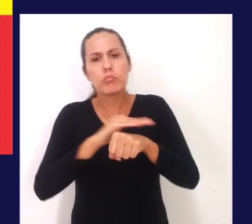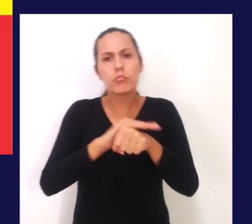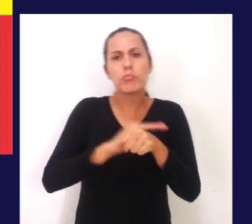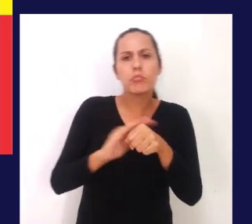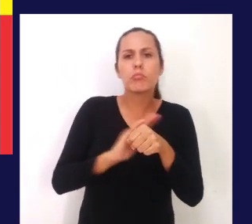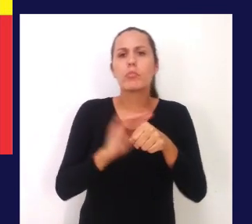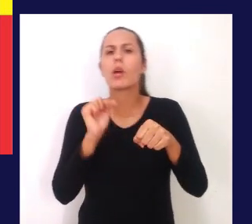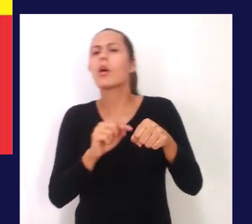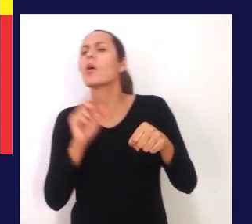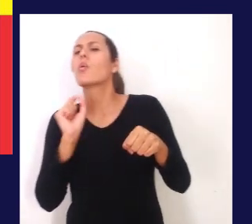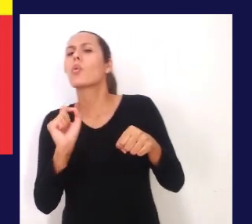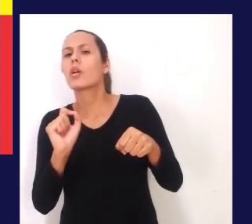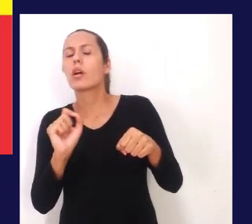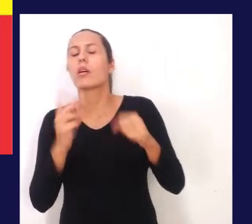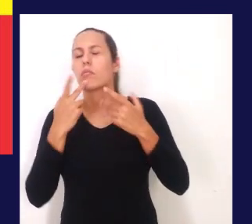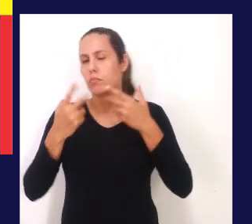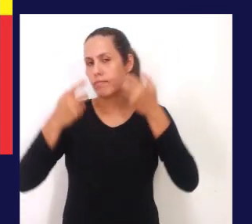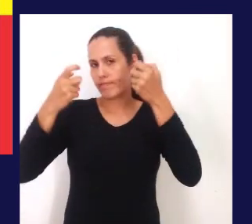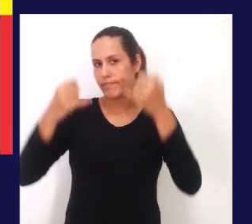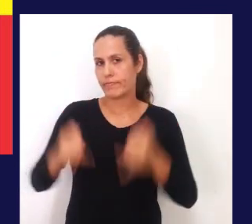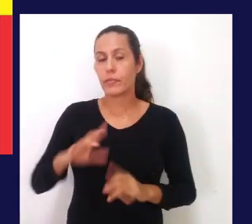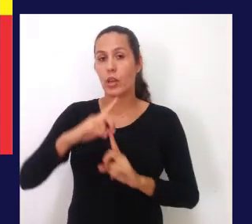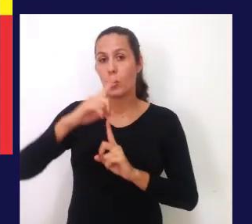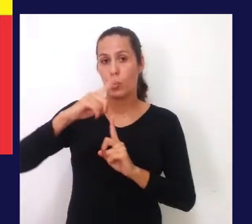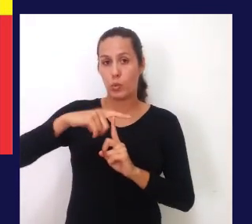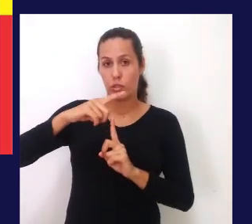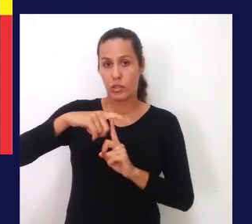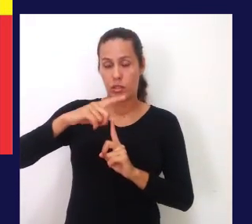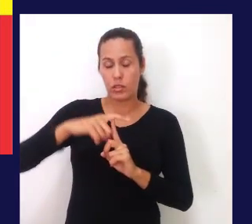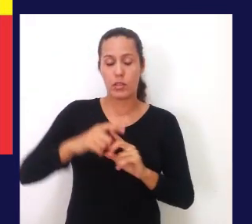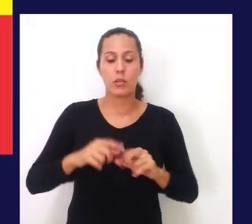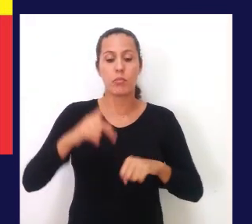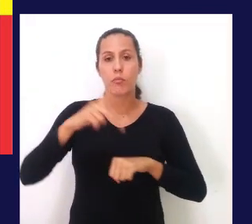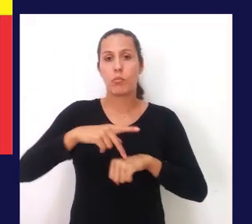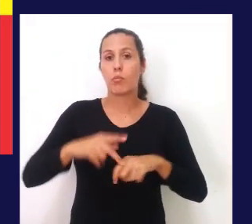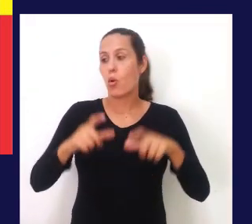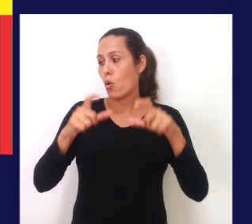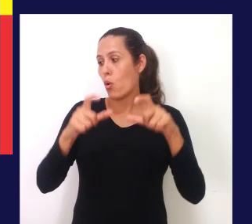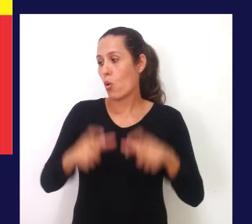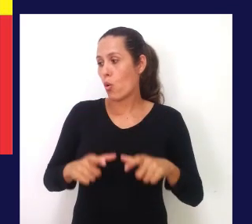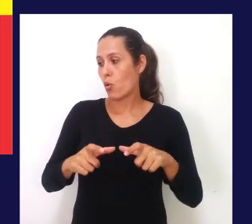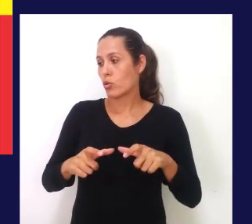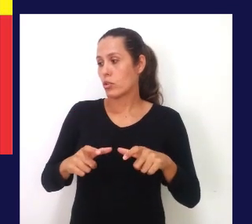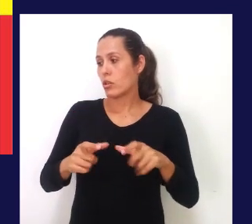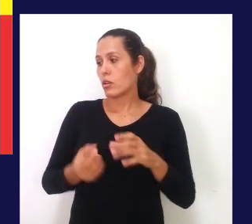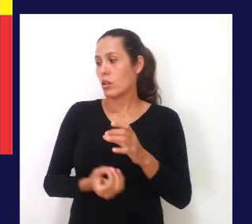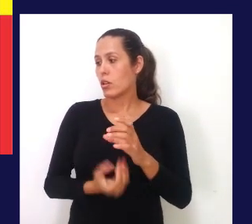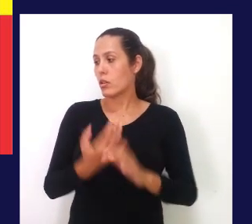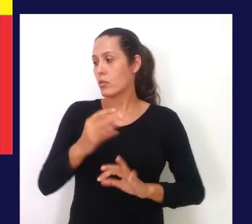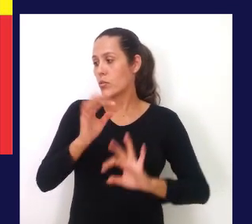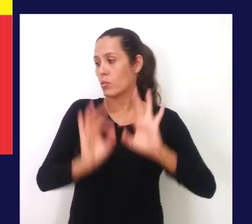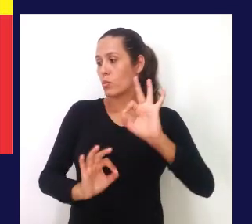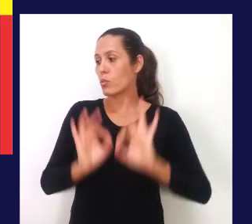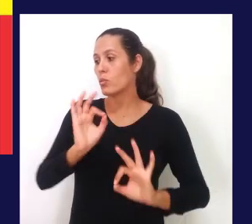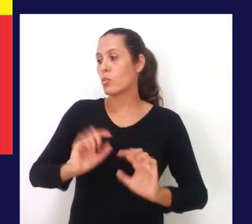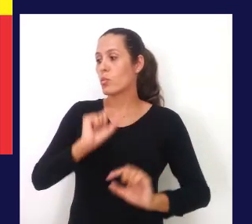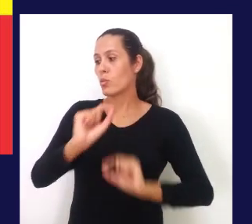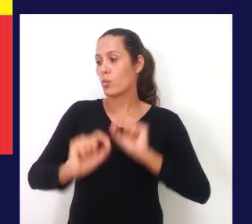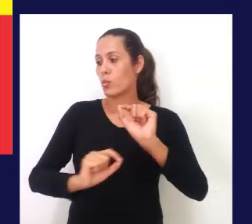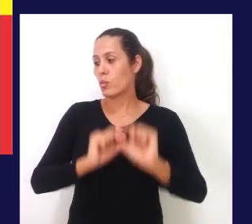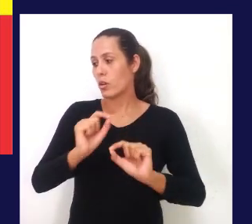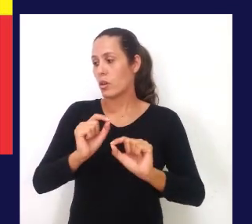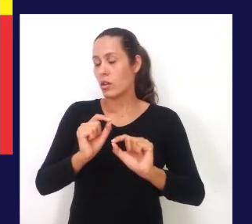realidade, vai se tratar de um tipo de rocha que é constituída de sedimentos, ou seja, que